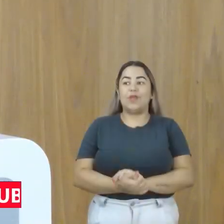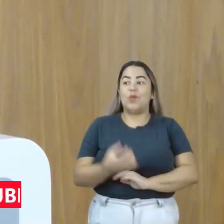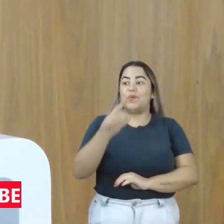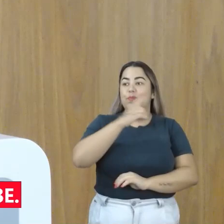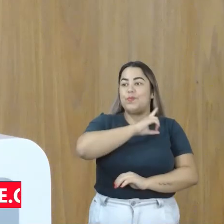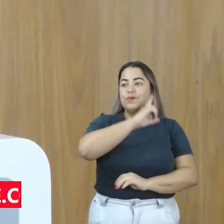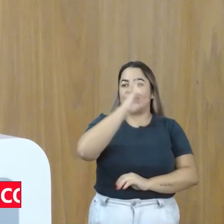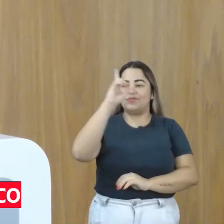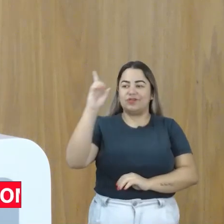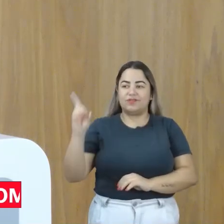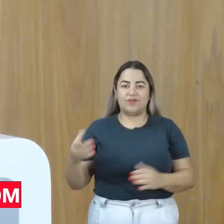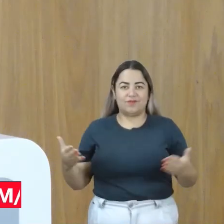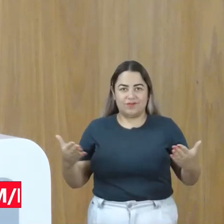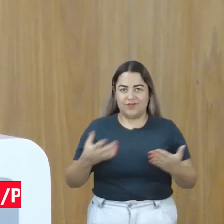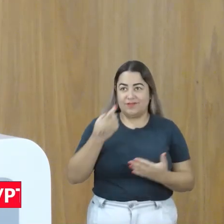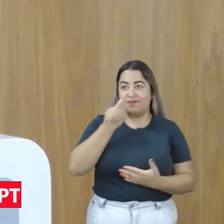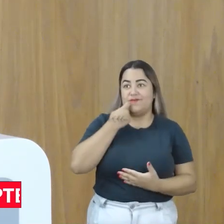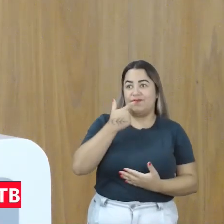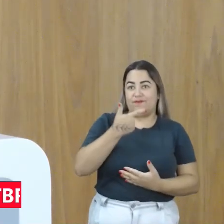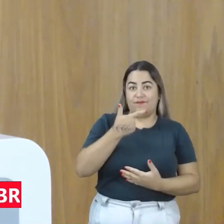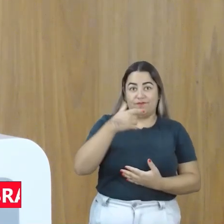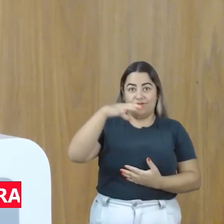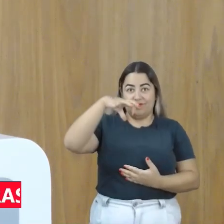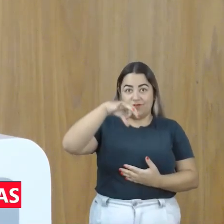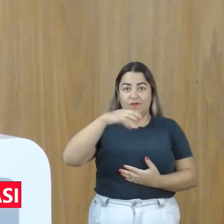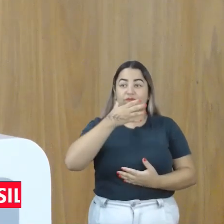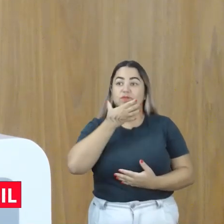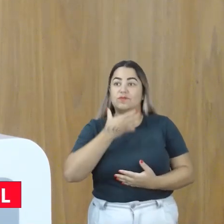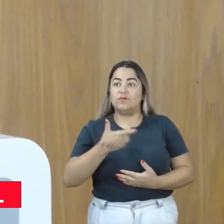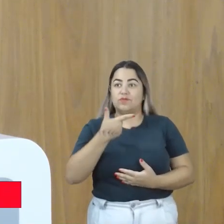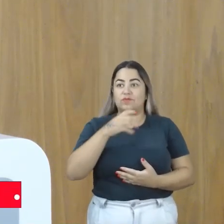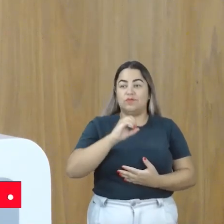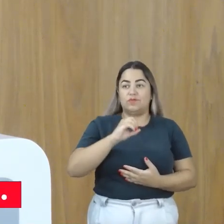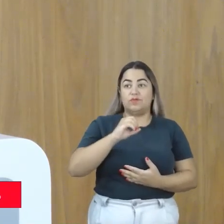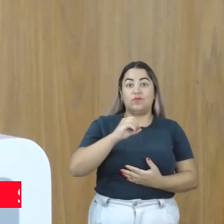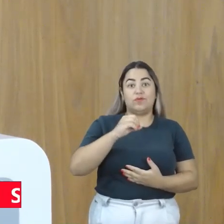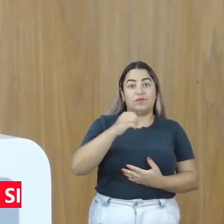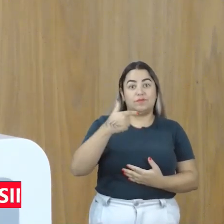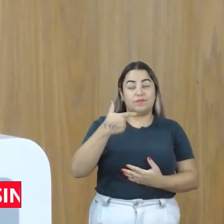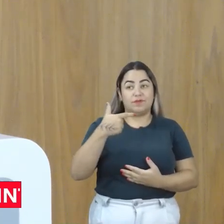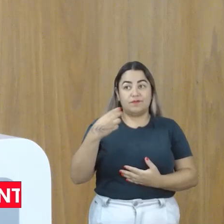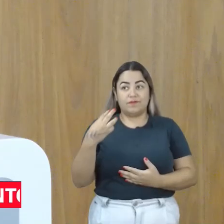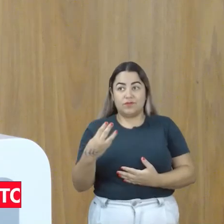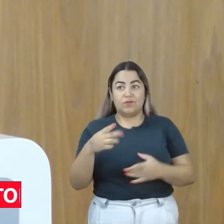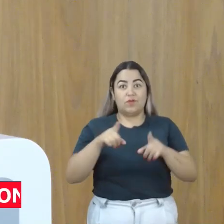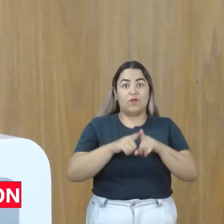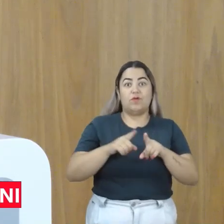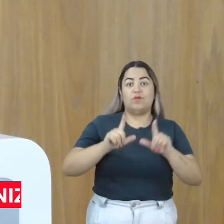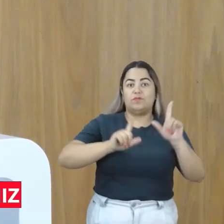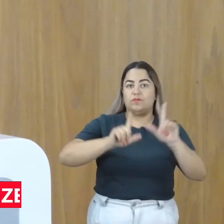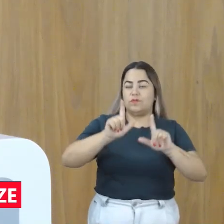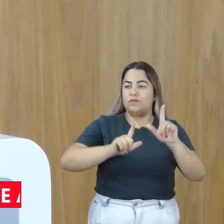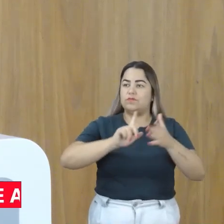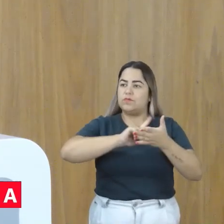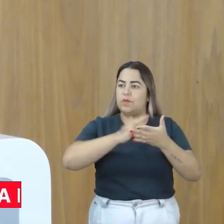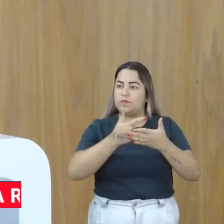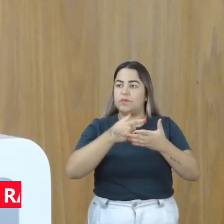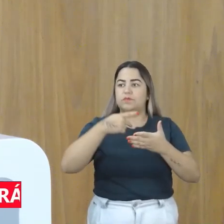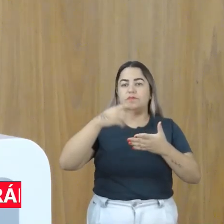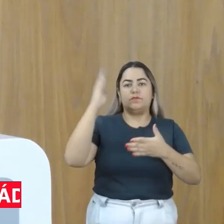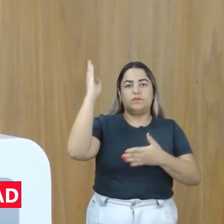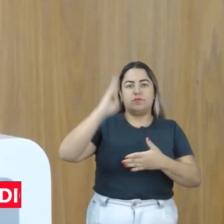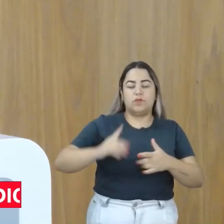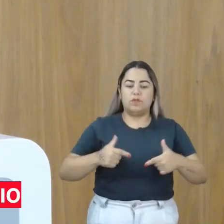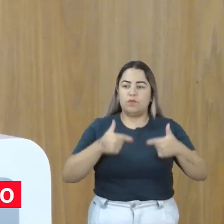Bom dia! Hoje é sexta-feira, 29 de dezembro de 2023 e o Jornal PT Brasil está no ar com muita informação